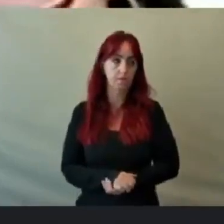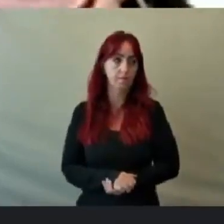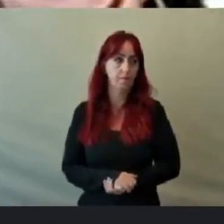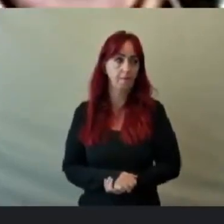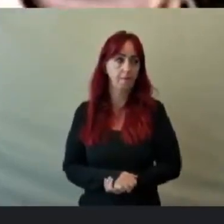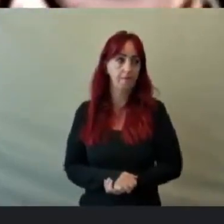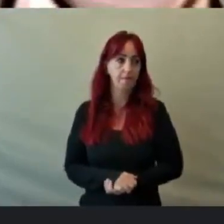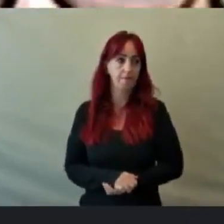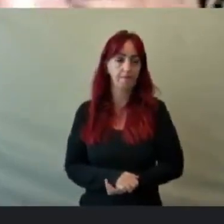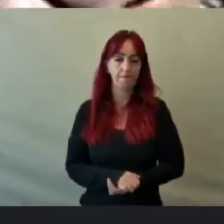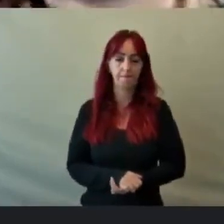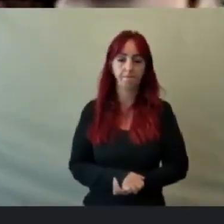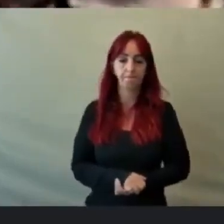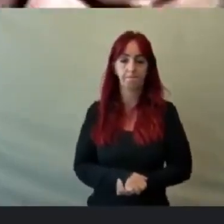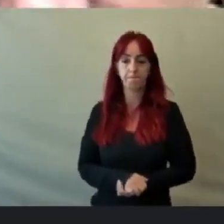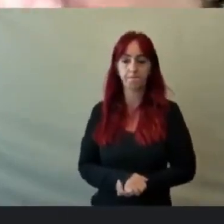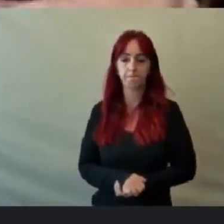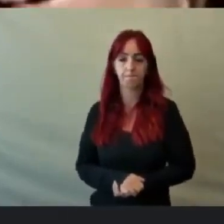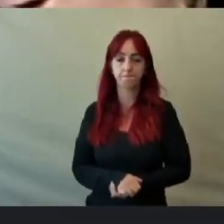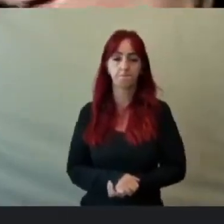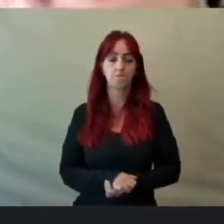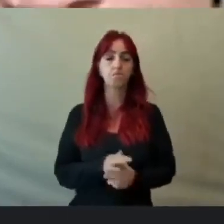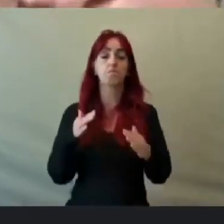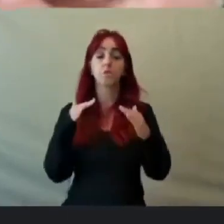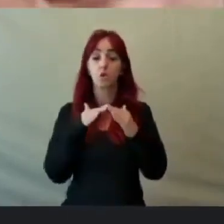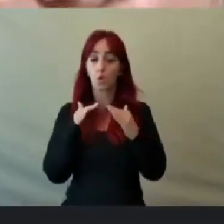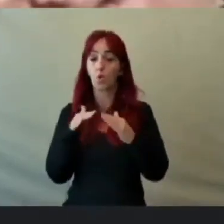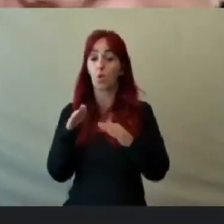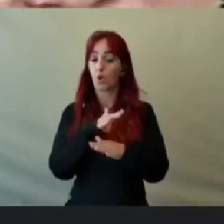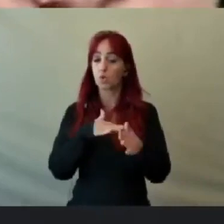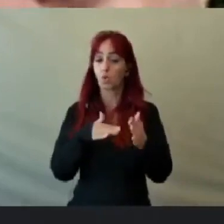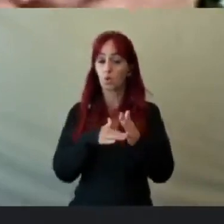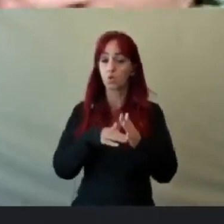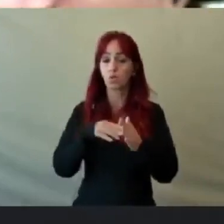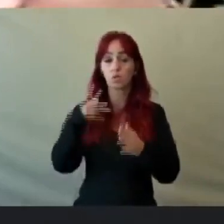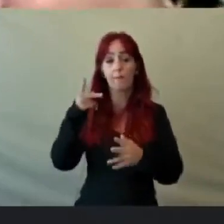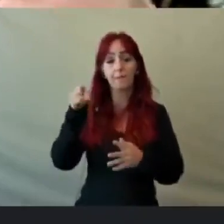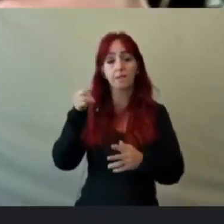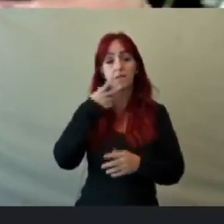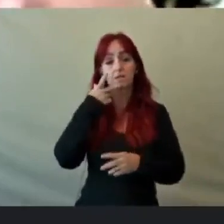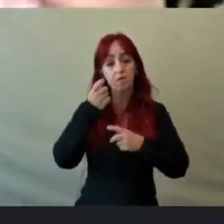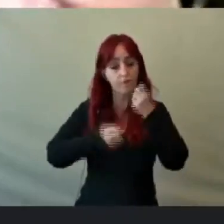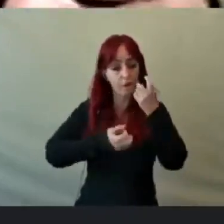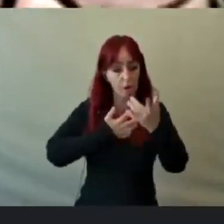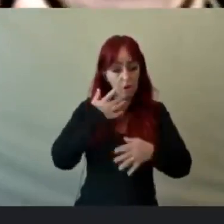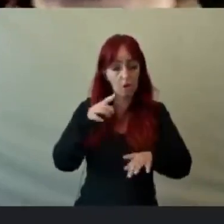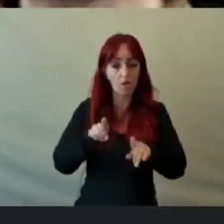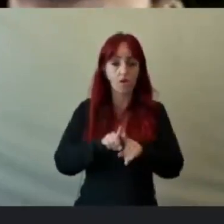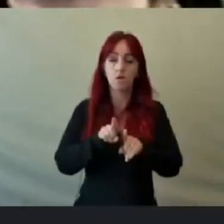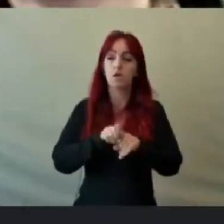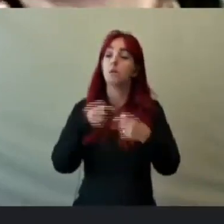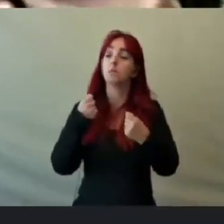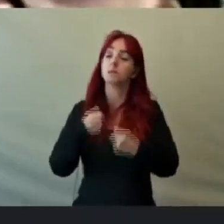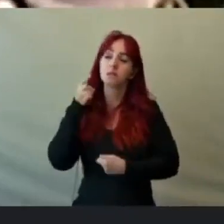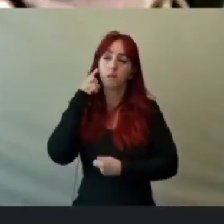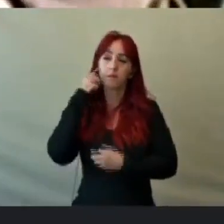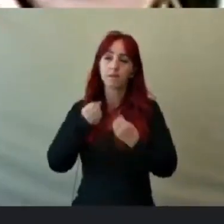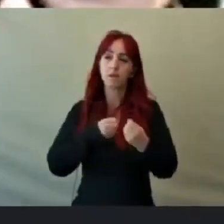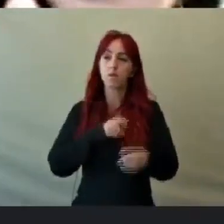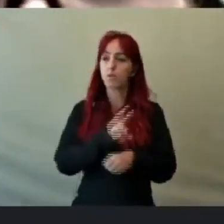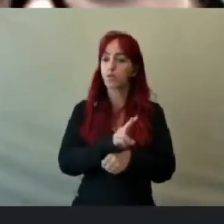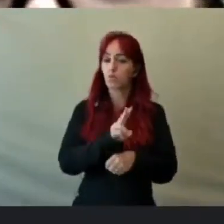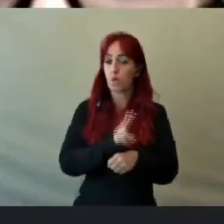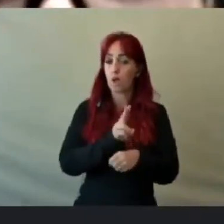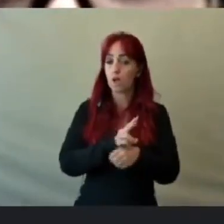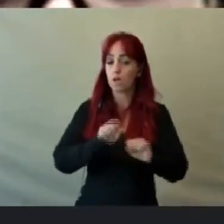concordo com tudo que a Patrícia traz então a gente precisa pensar em um cuidado mais amplo considerando as necessidades de cada